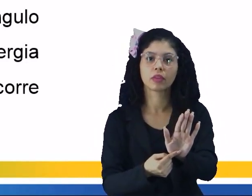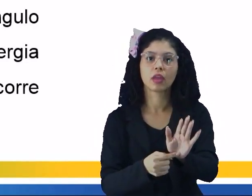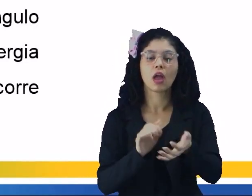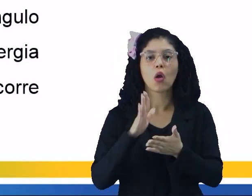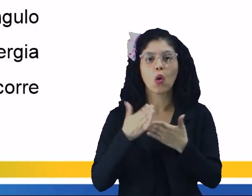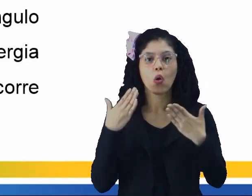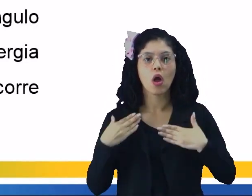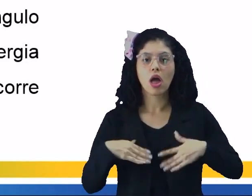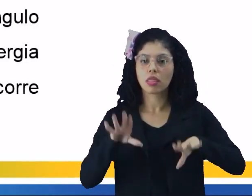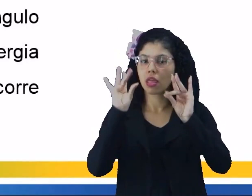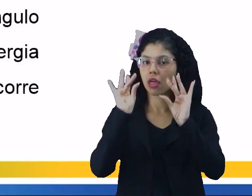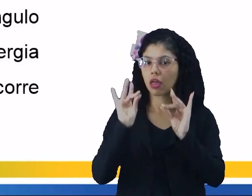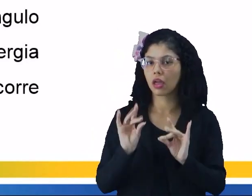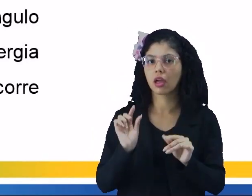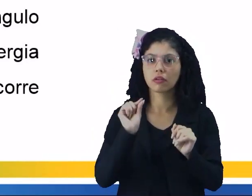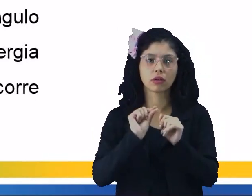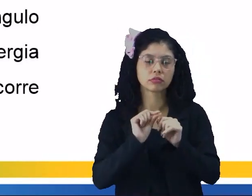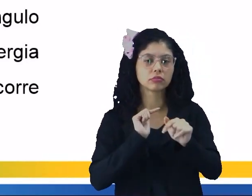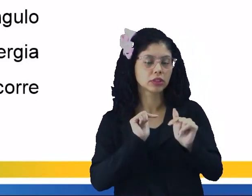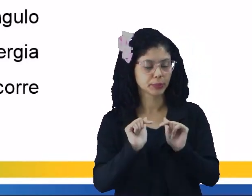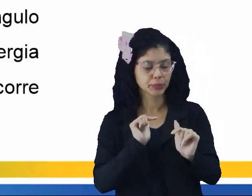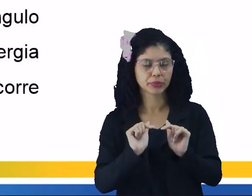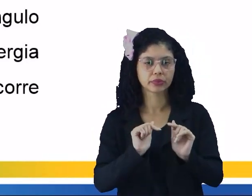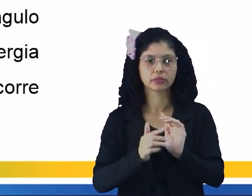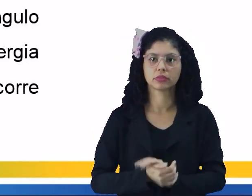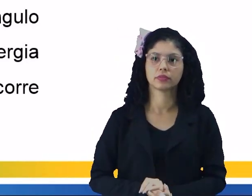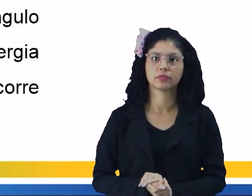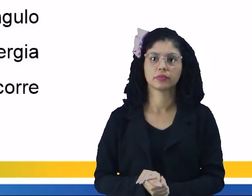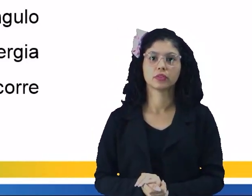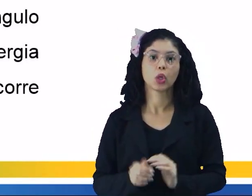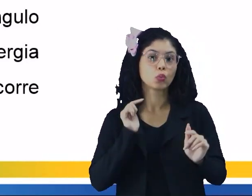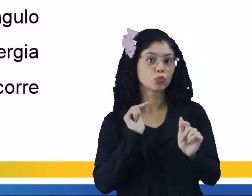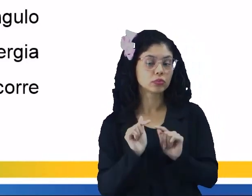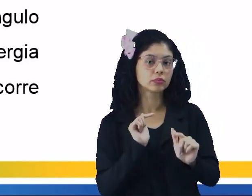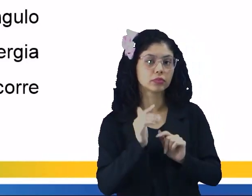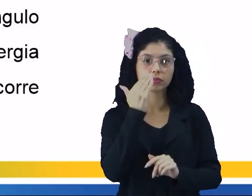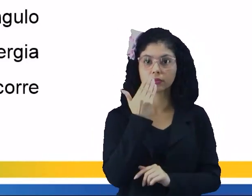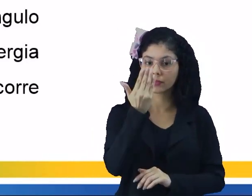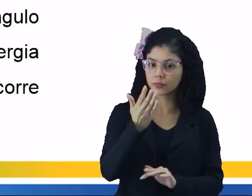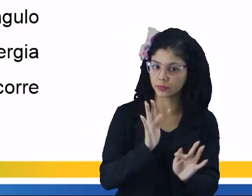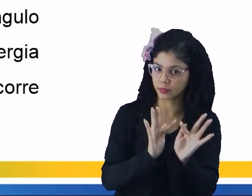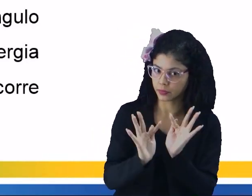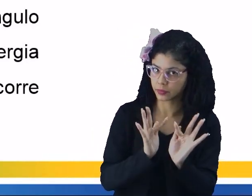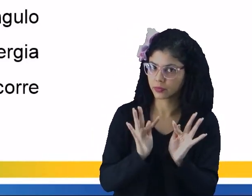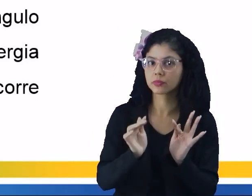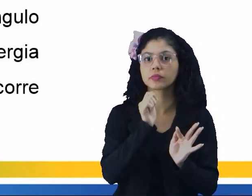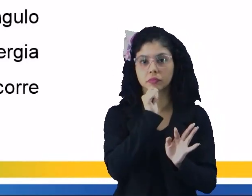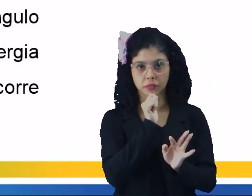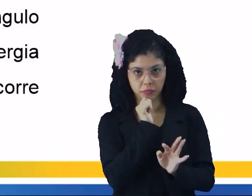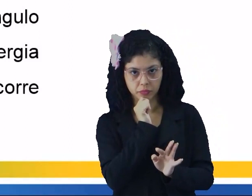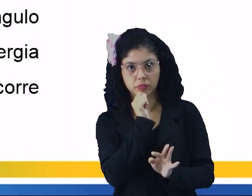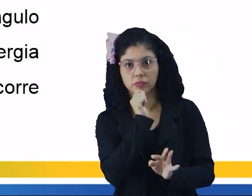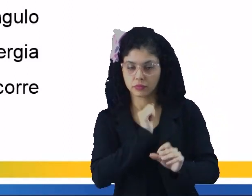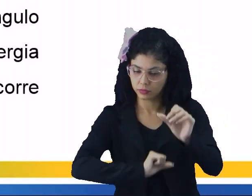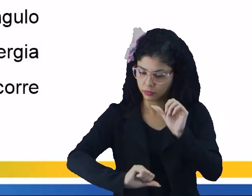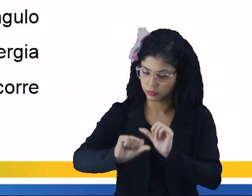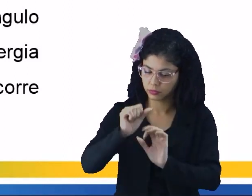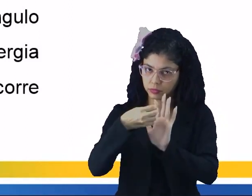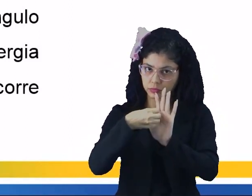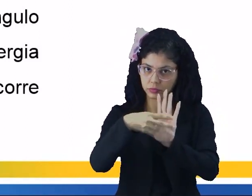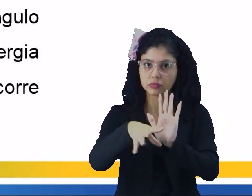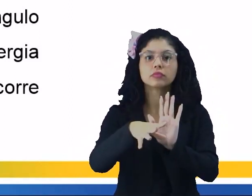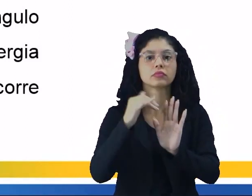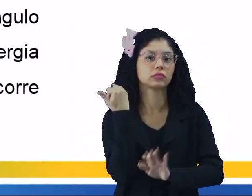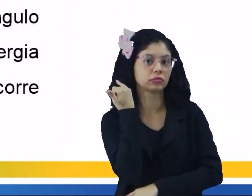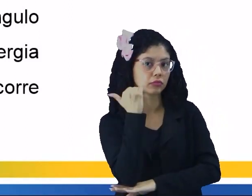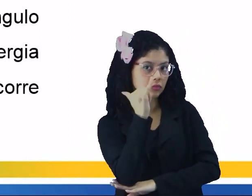corpo em realizar determinado trabalho. E o trabalho lá na física, lembre-se, é a